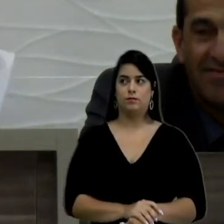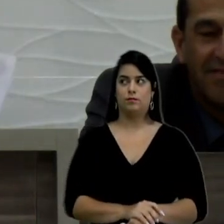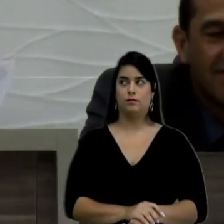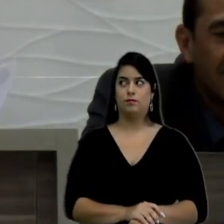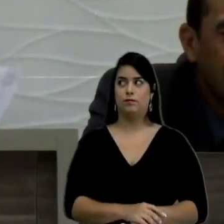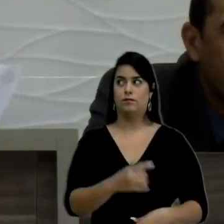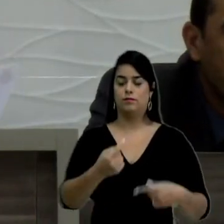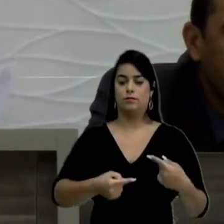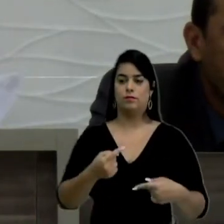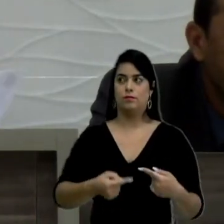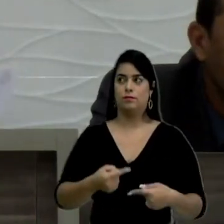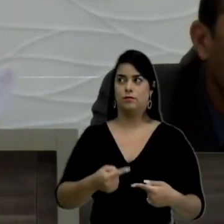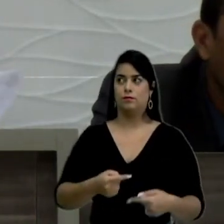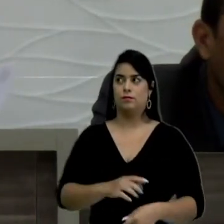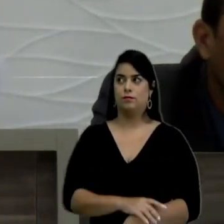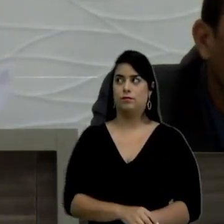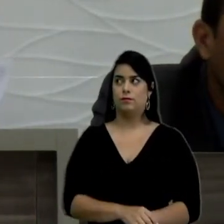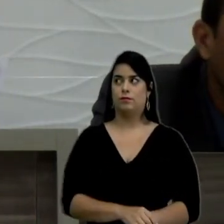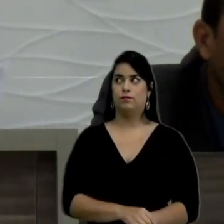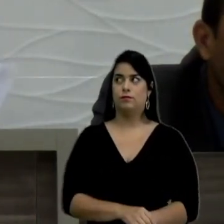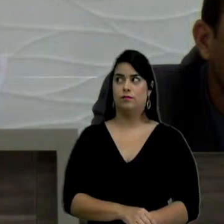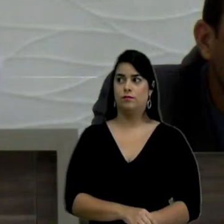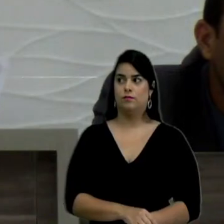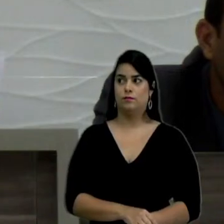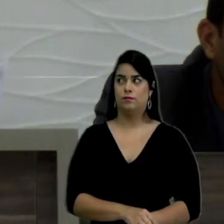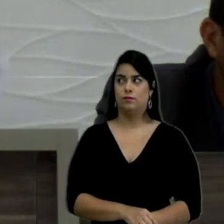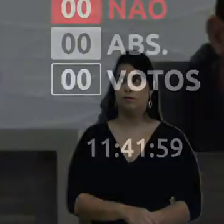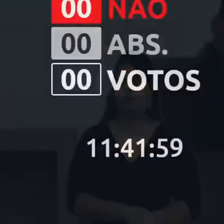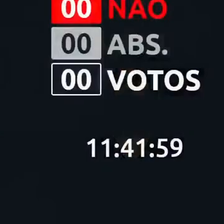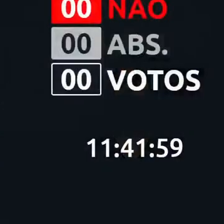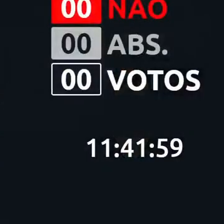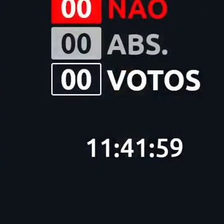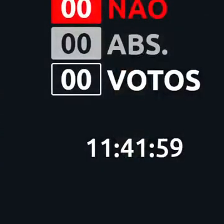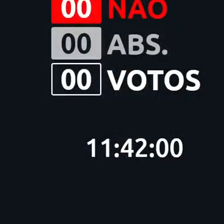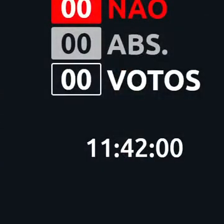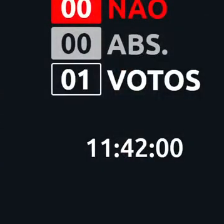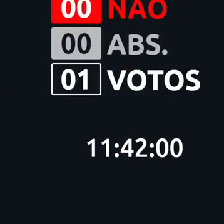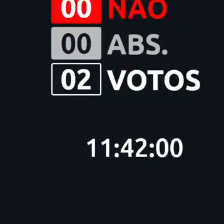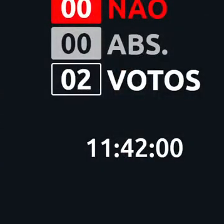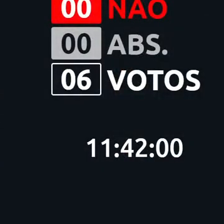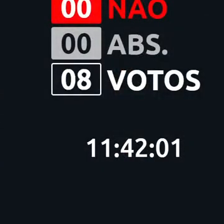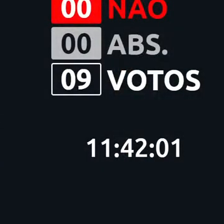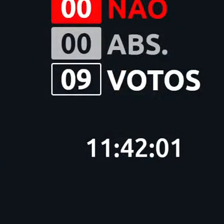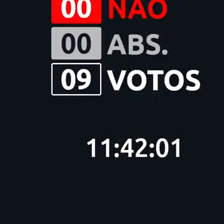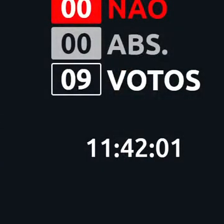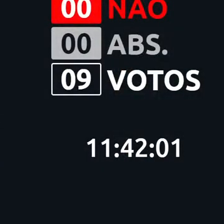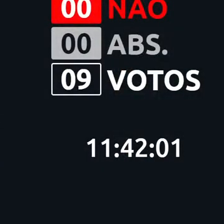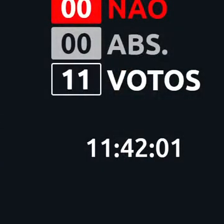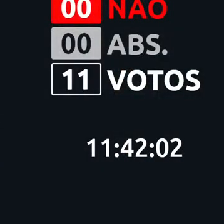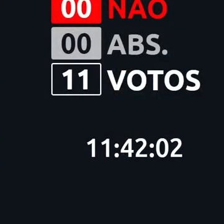Em discussão, não tendo o que queira discutir, vamos para a votação. Em votação.